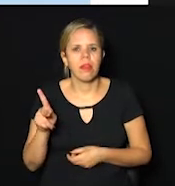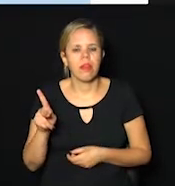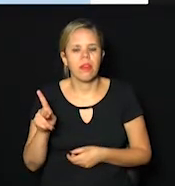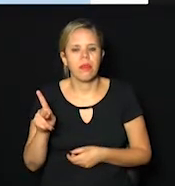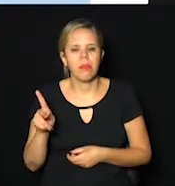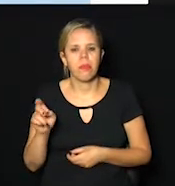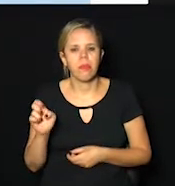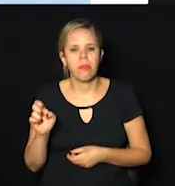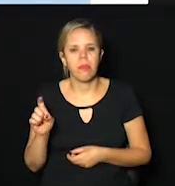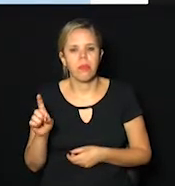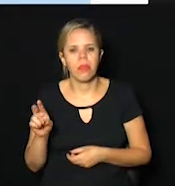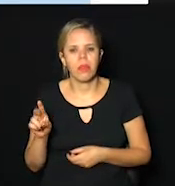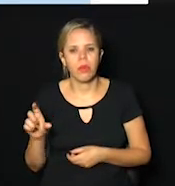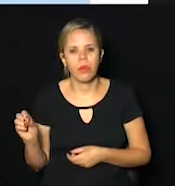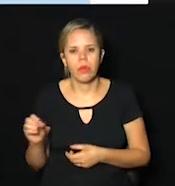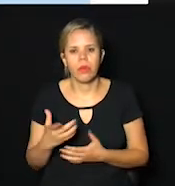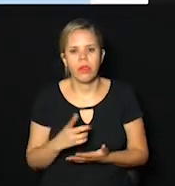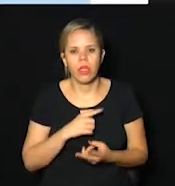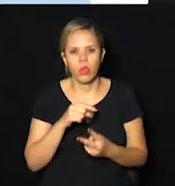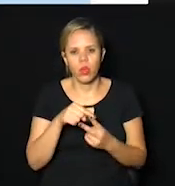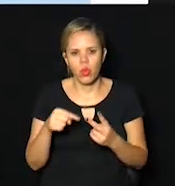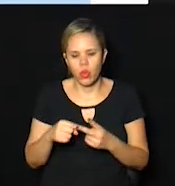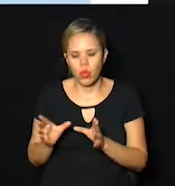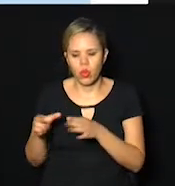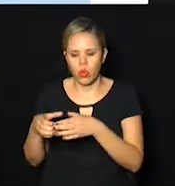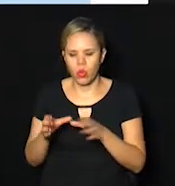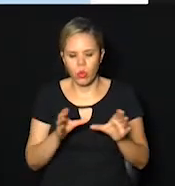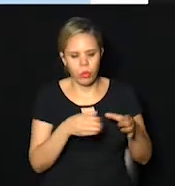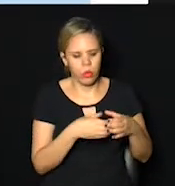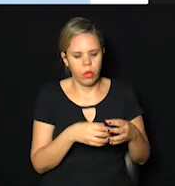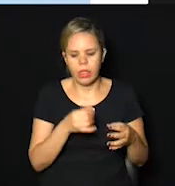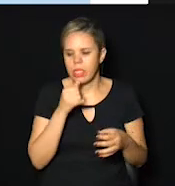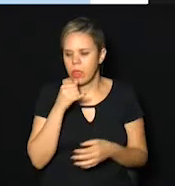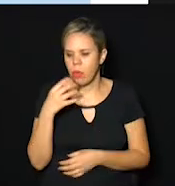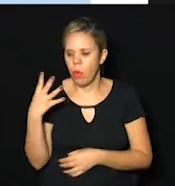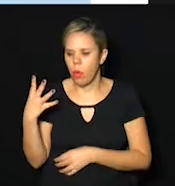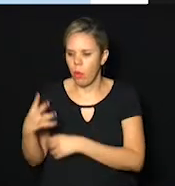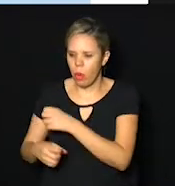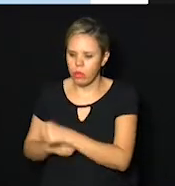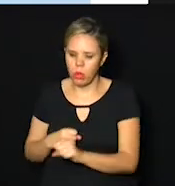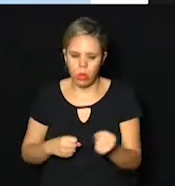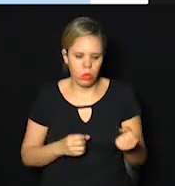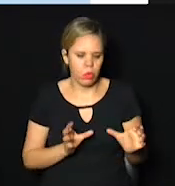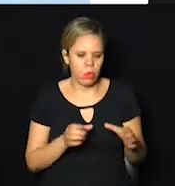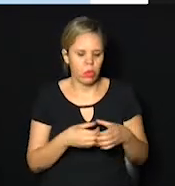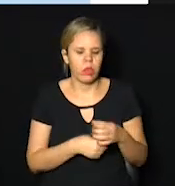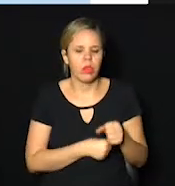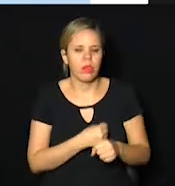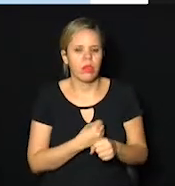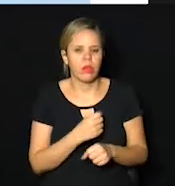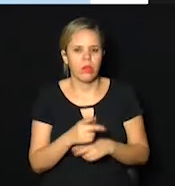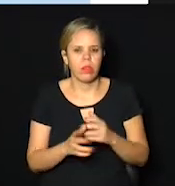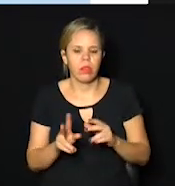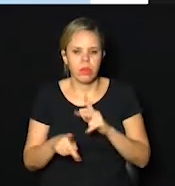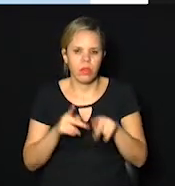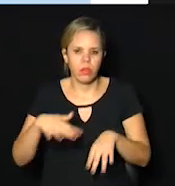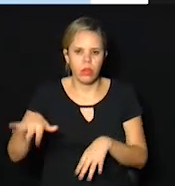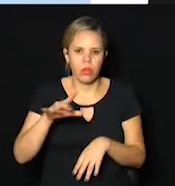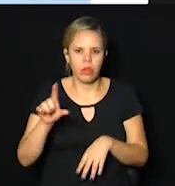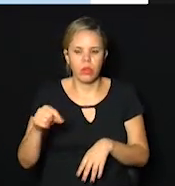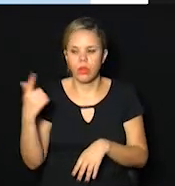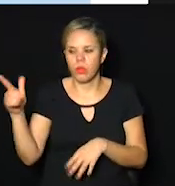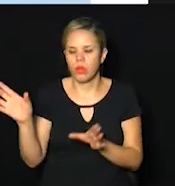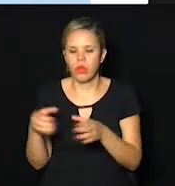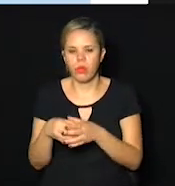grupos políticos, fica 4 ou 8 anos um grupo e na sequência, em geral, a população escolhe o outro